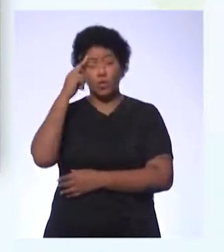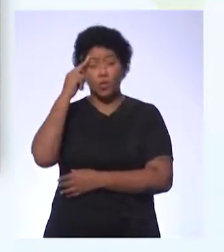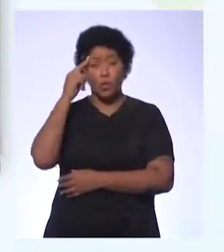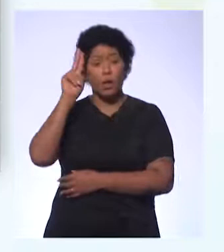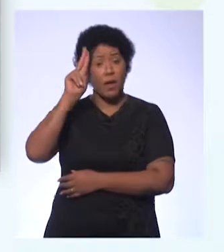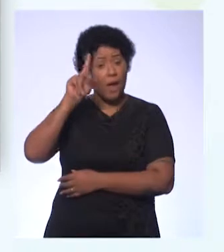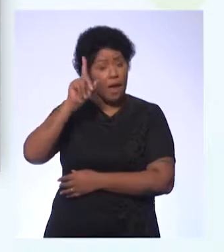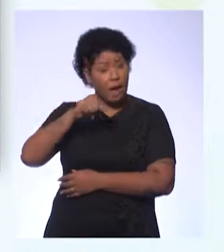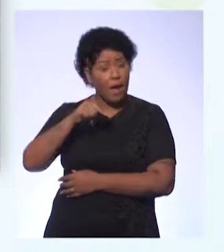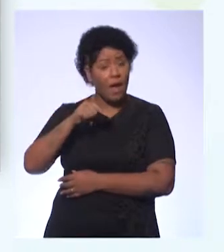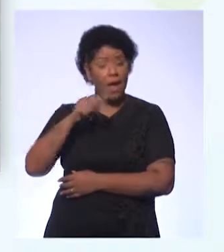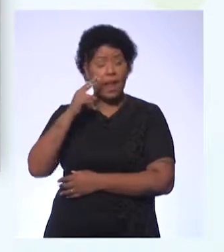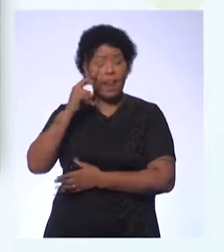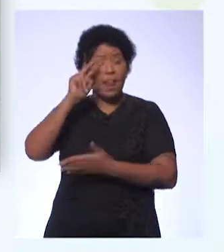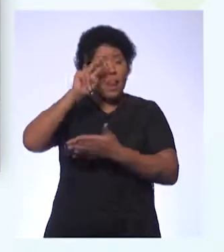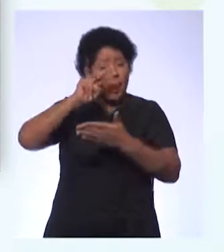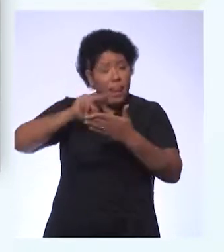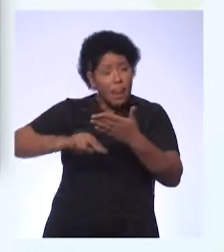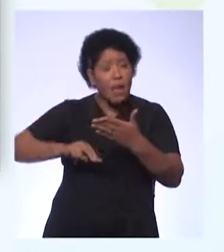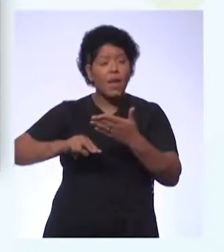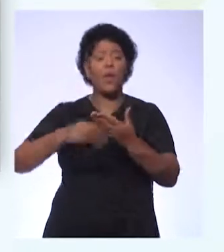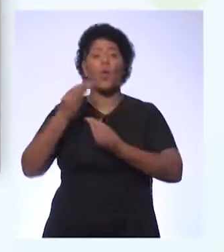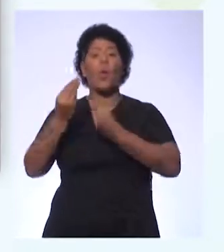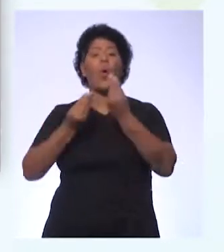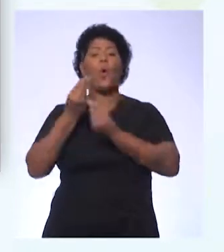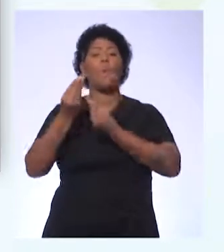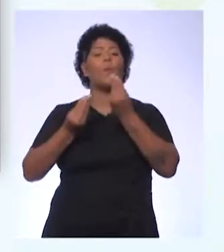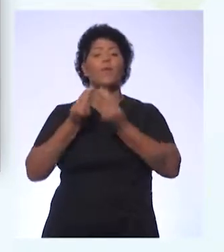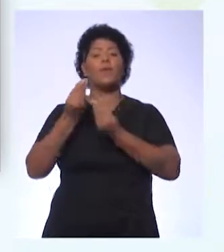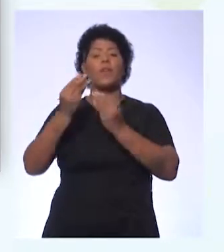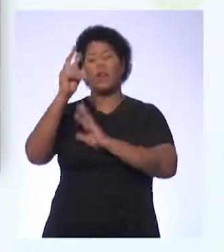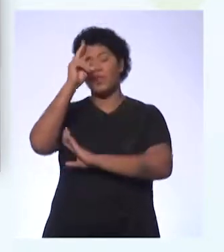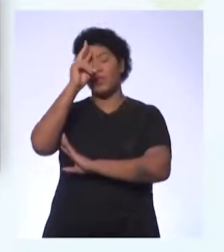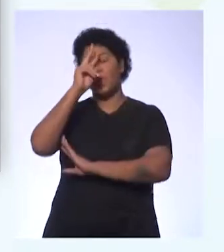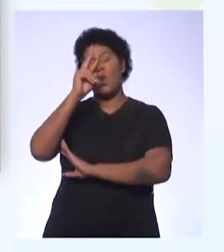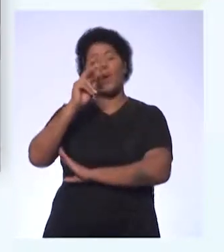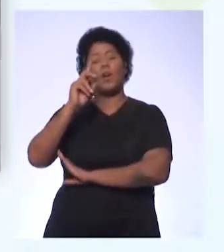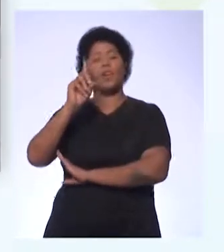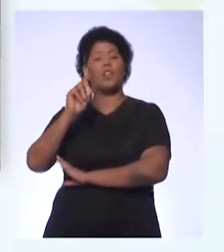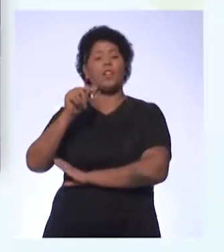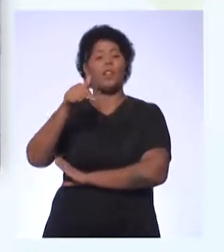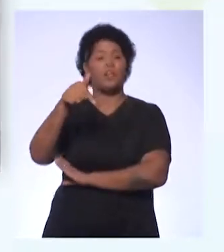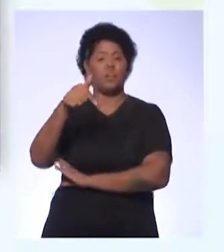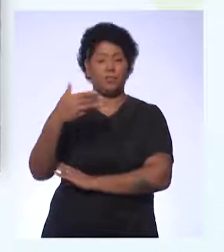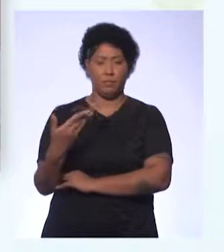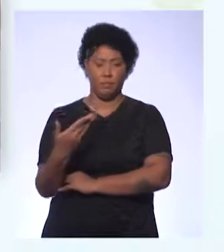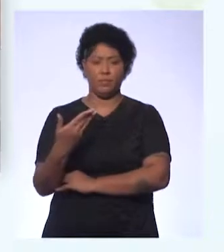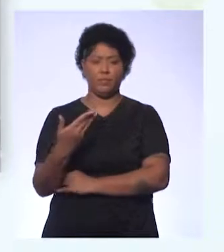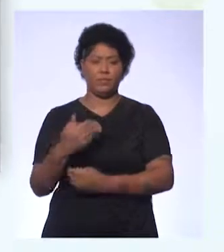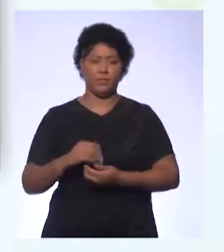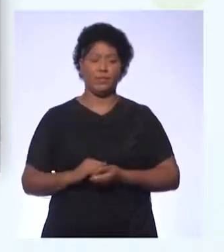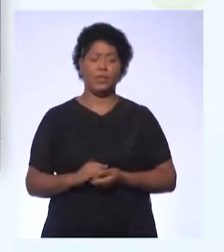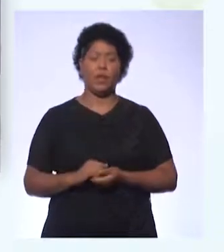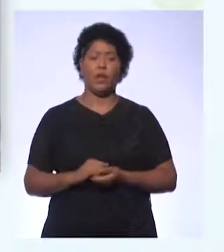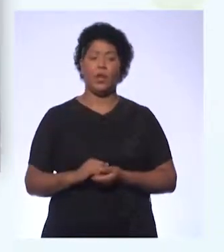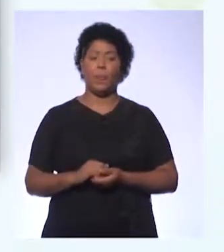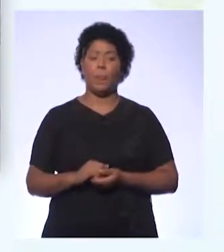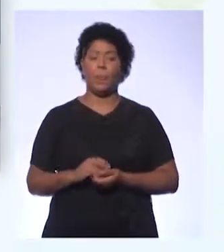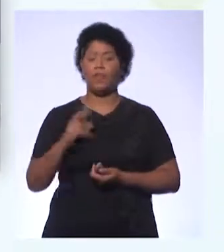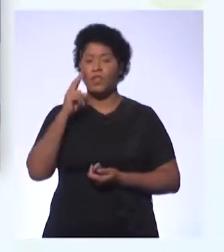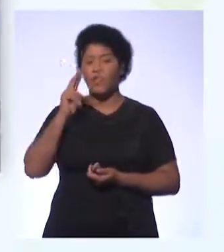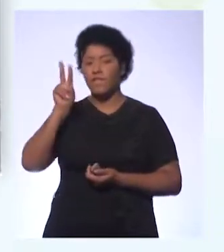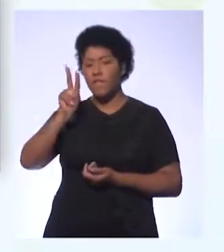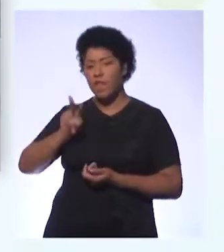conseguir ler a respeito daquele moinho em sua língua original. Para marcar os 400 anos da morte de Cervantes,